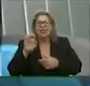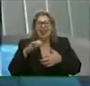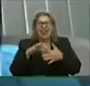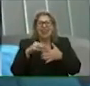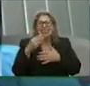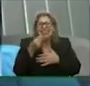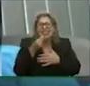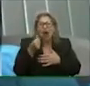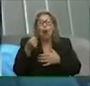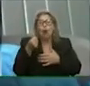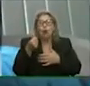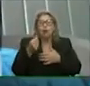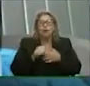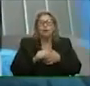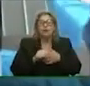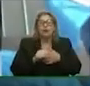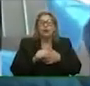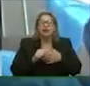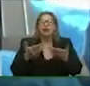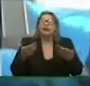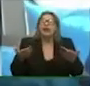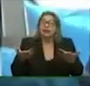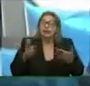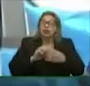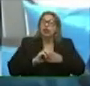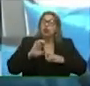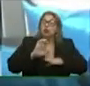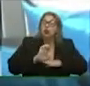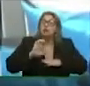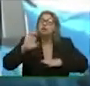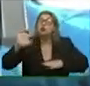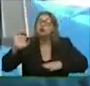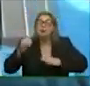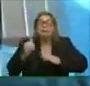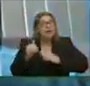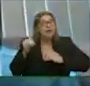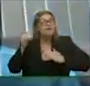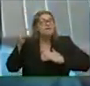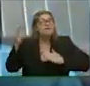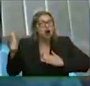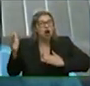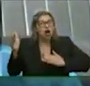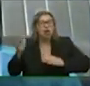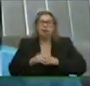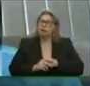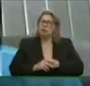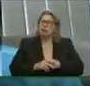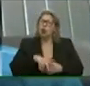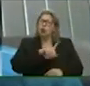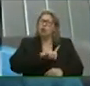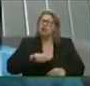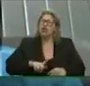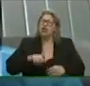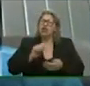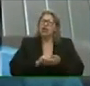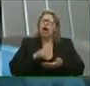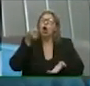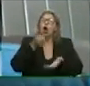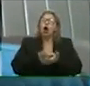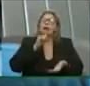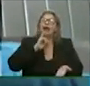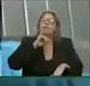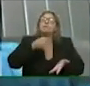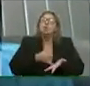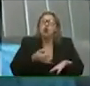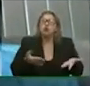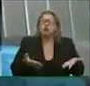vez passou-se a exportar e o governo queria cobrar imposto sobre isso. É uma visão histórica sobre o que nós temos,